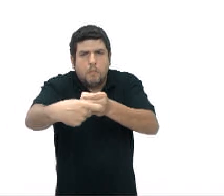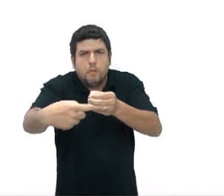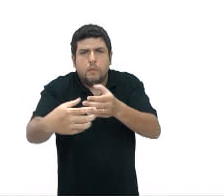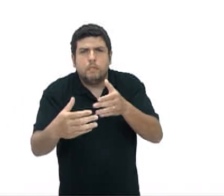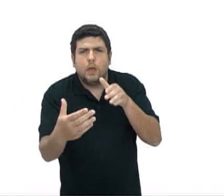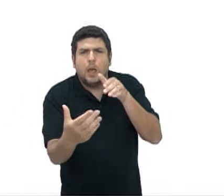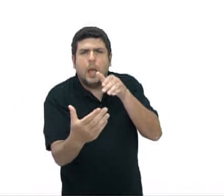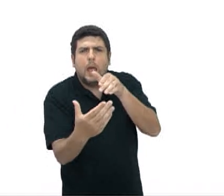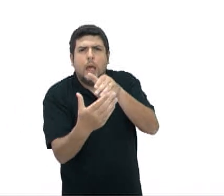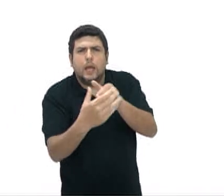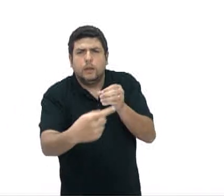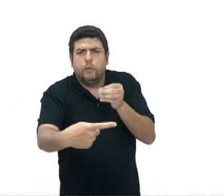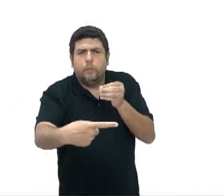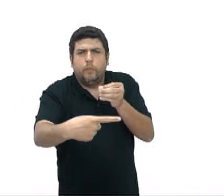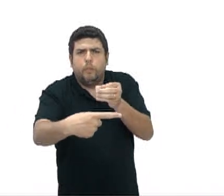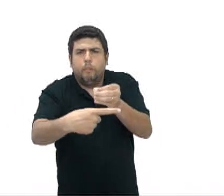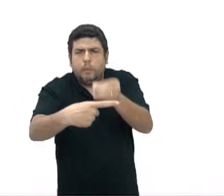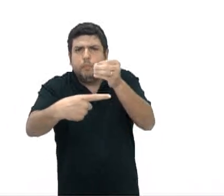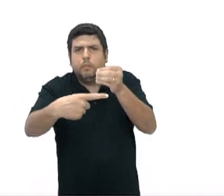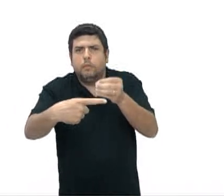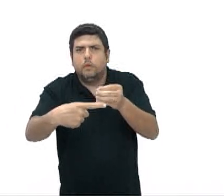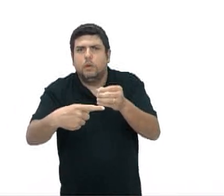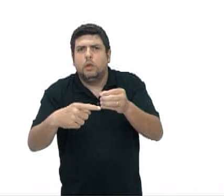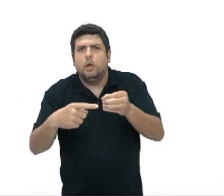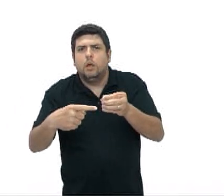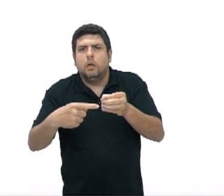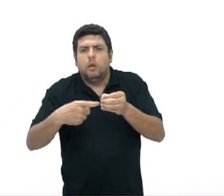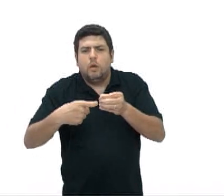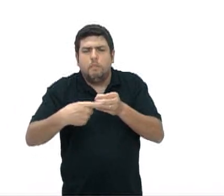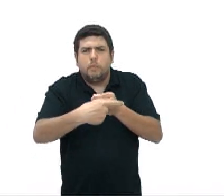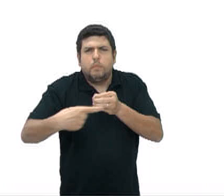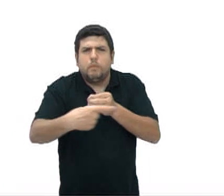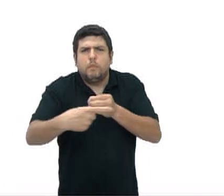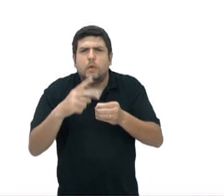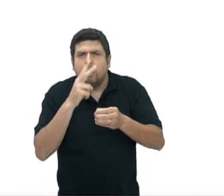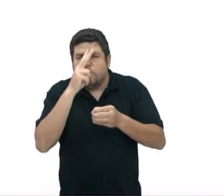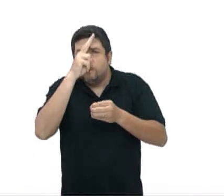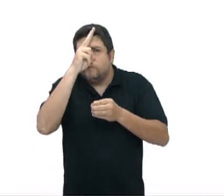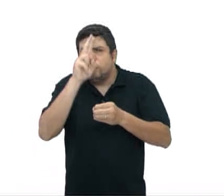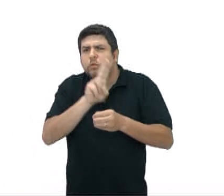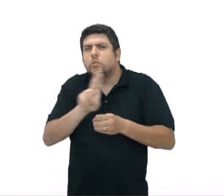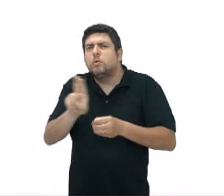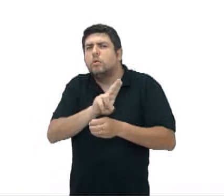alvo? Vou dar um tempinho para vocês e responda aí.